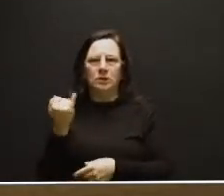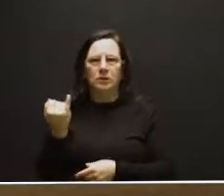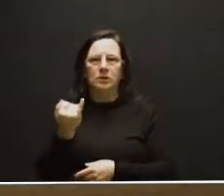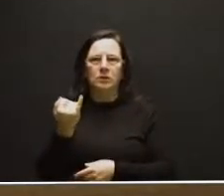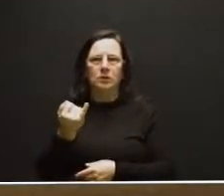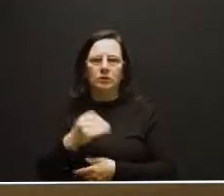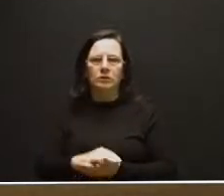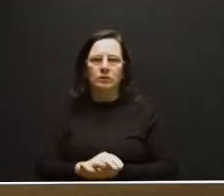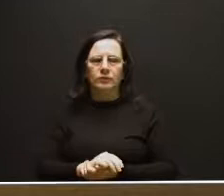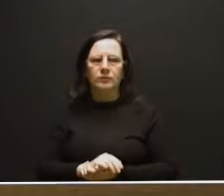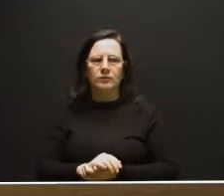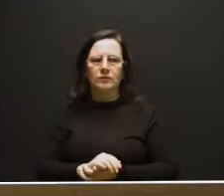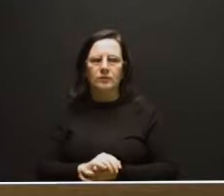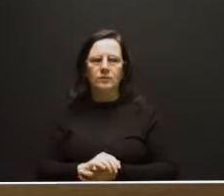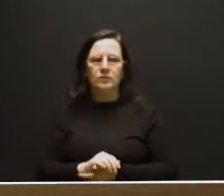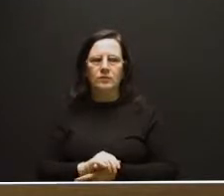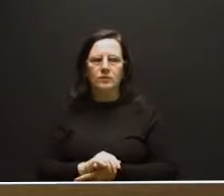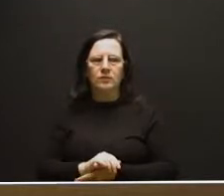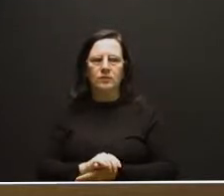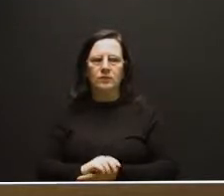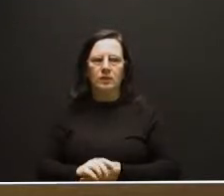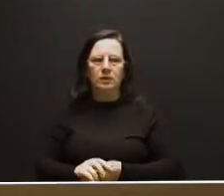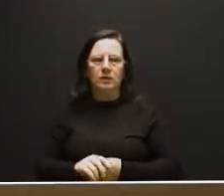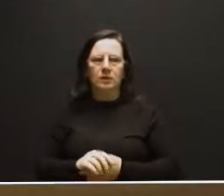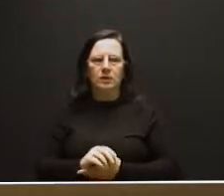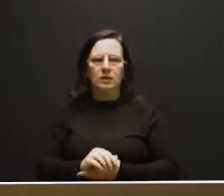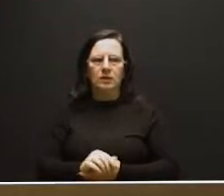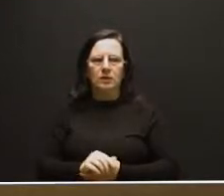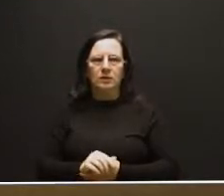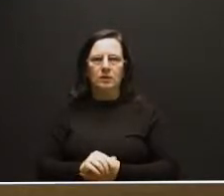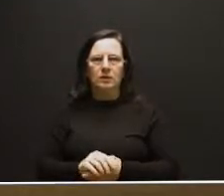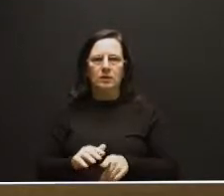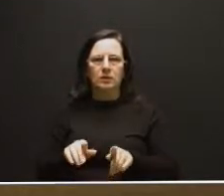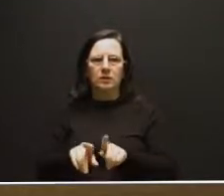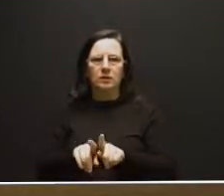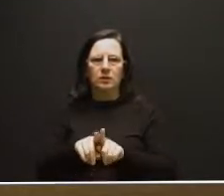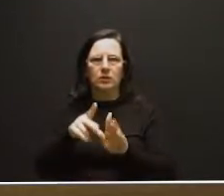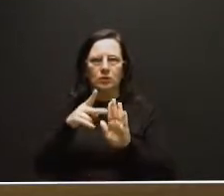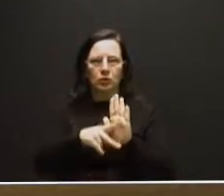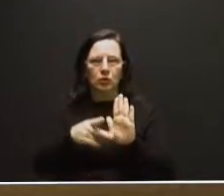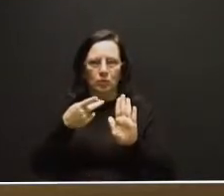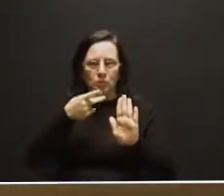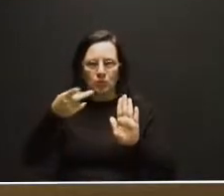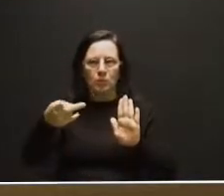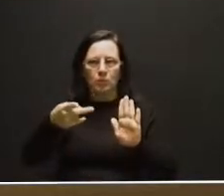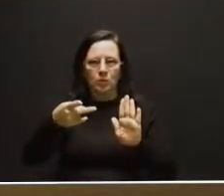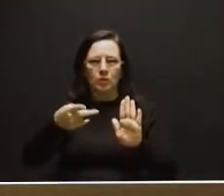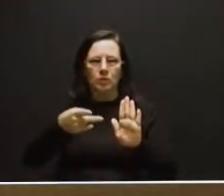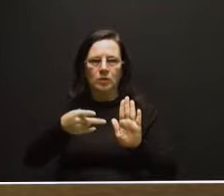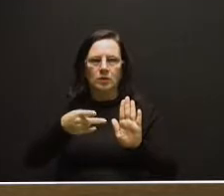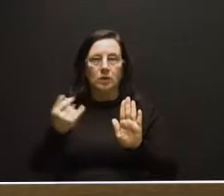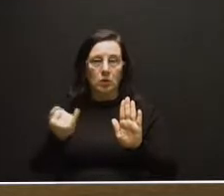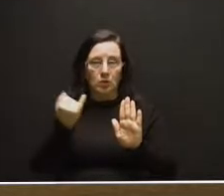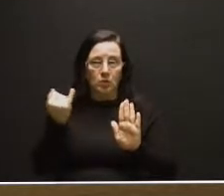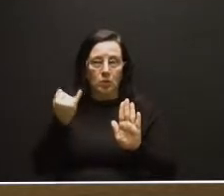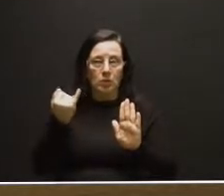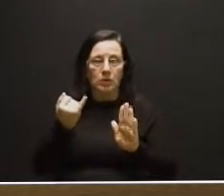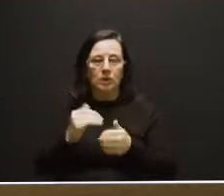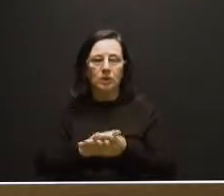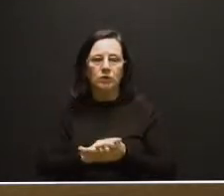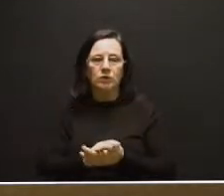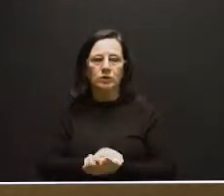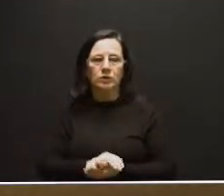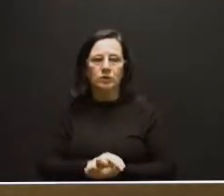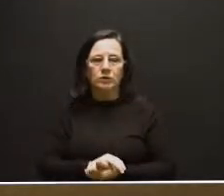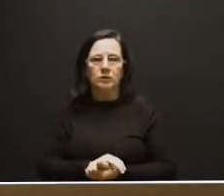parada e eu quero deixar até de falar do meu projeto tudo bem que para as gerações futuras e isso é muito importante mas mais